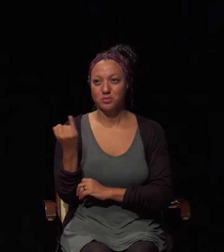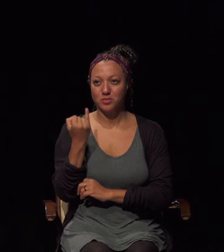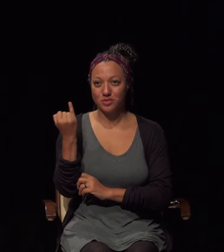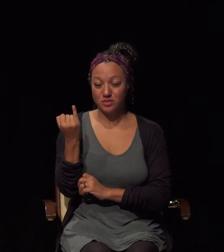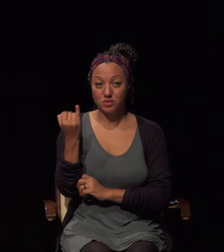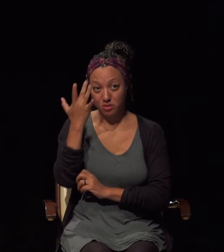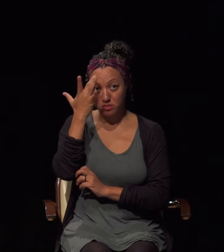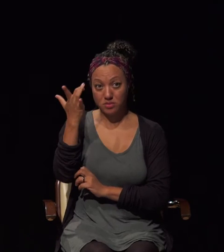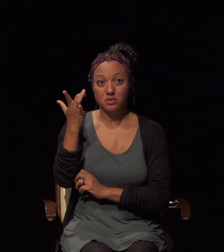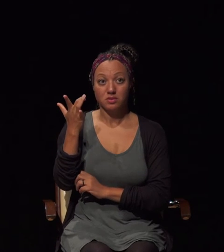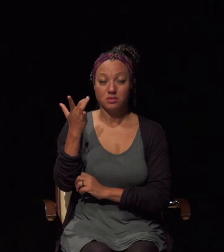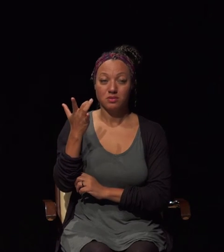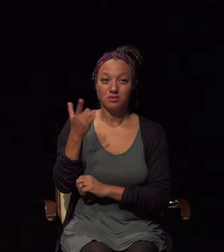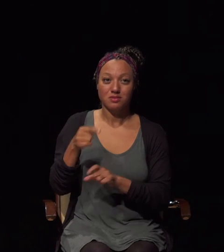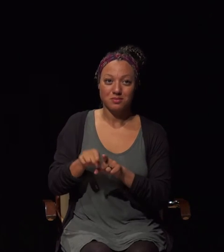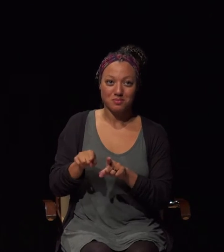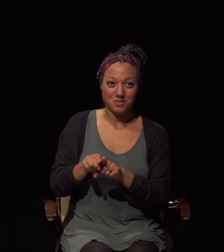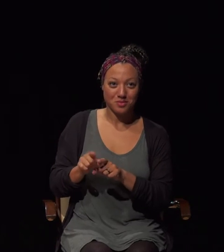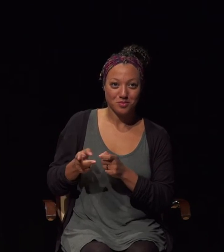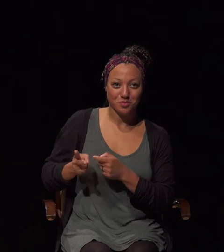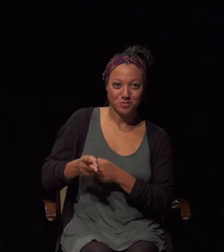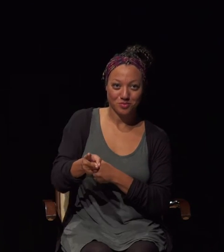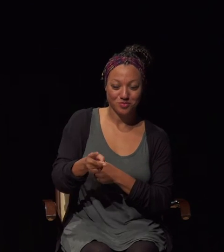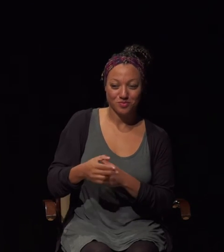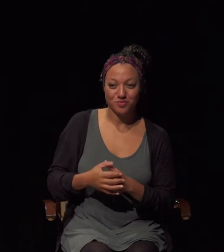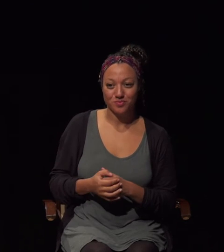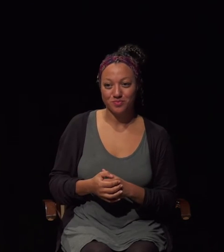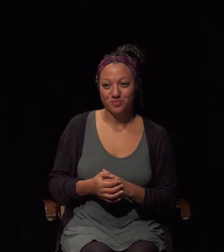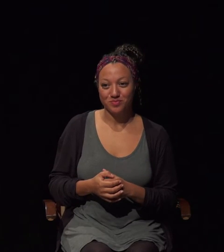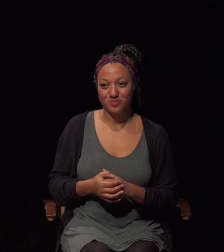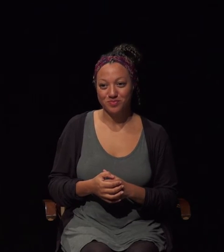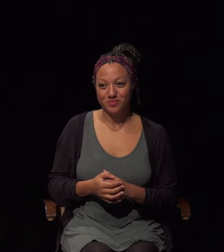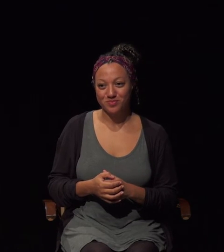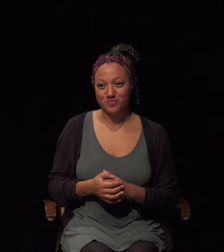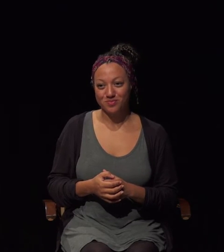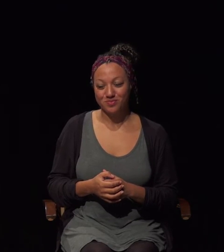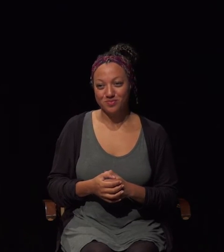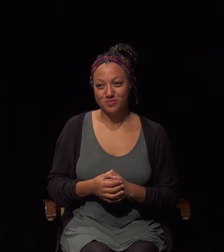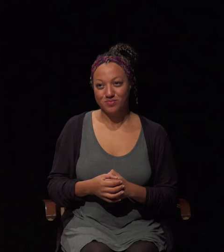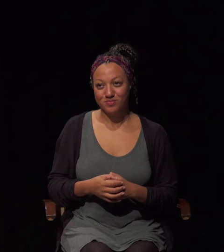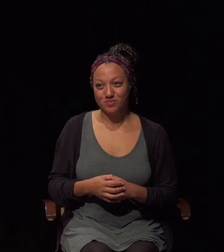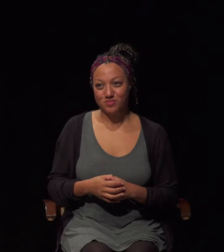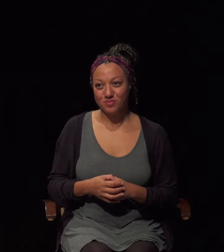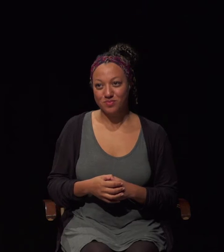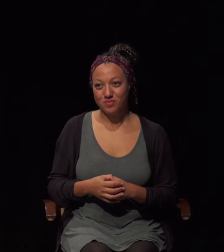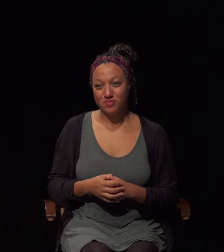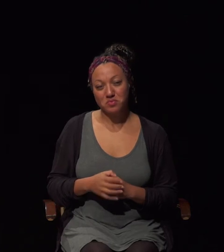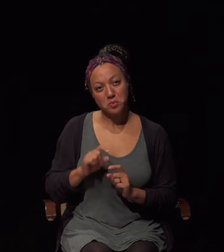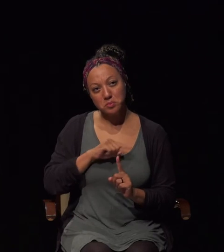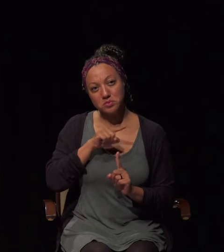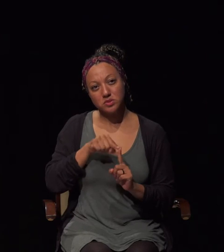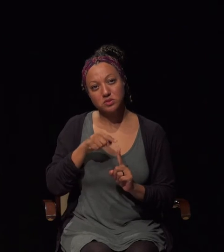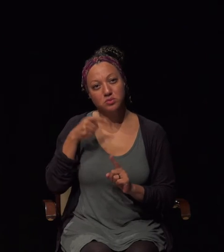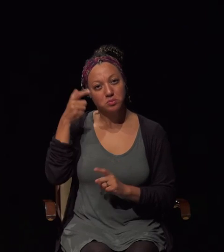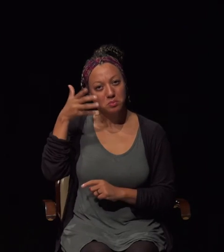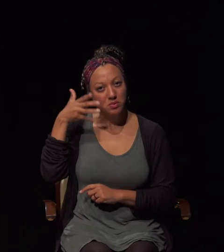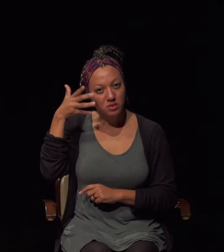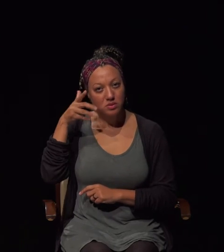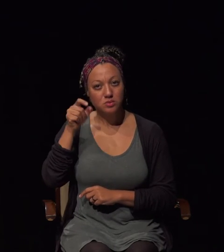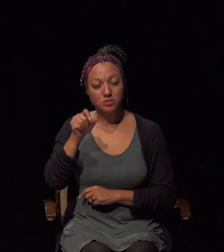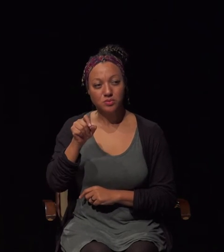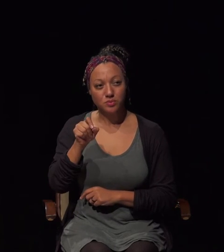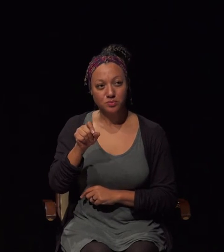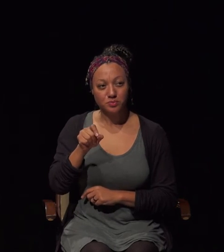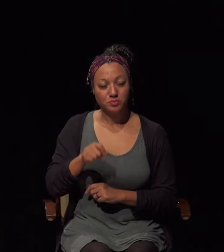amanhã o que é bom mesmo é porque amanhã teremos mais enfim a a ideia dessa palestra é lidar